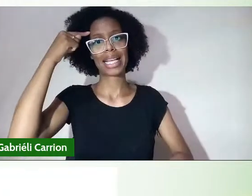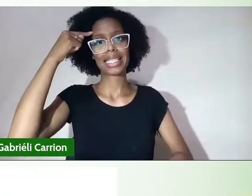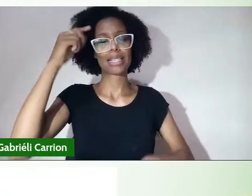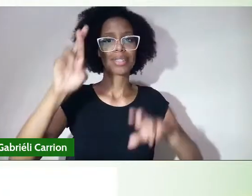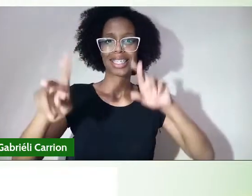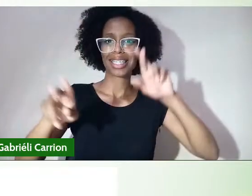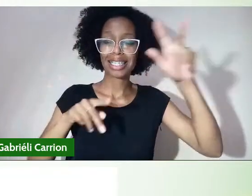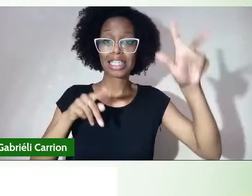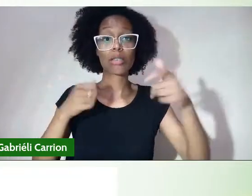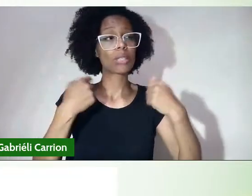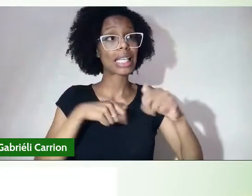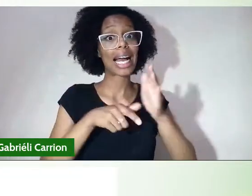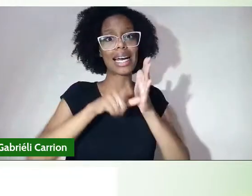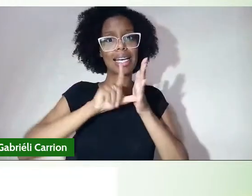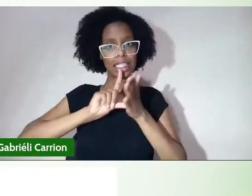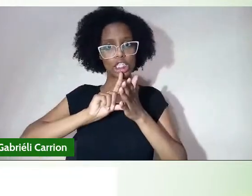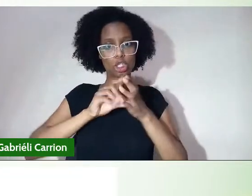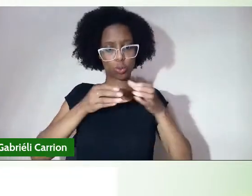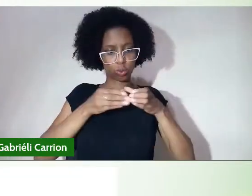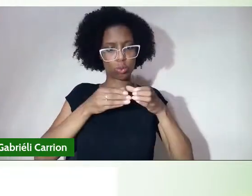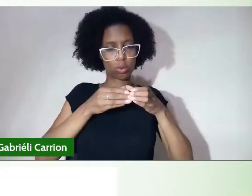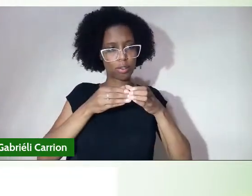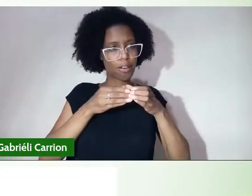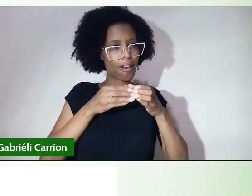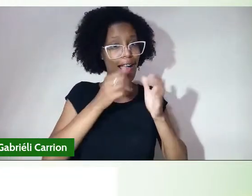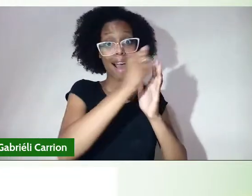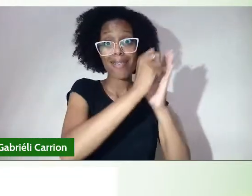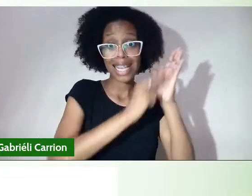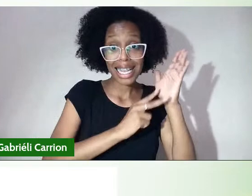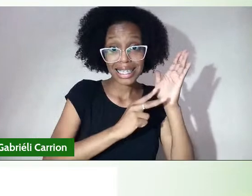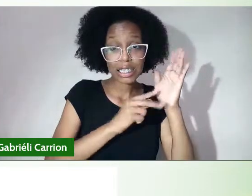fazer um diagnóstico da turma. Então, eu faço primeiro uma avaliação diagnóstica.